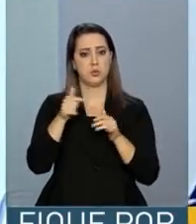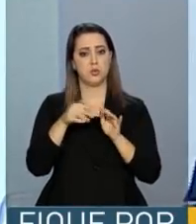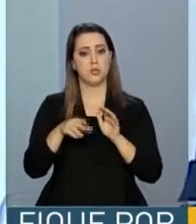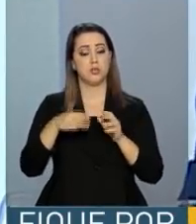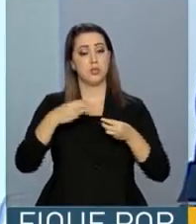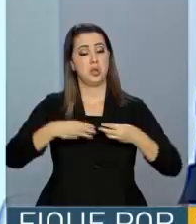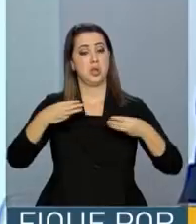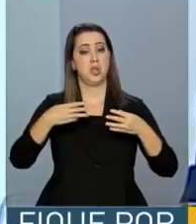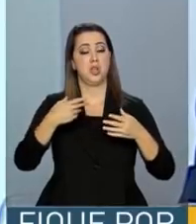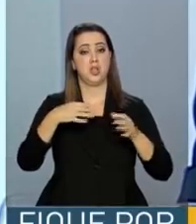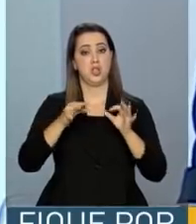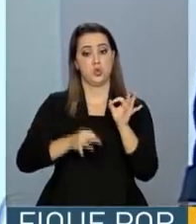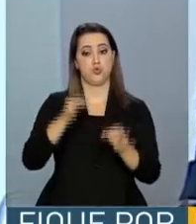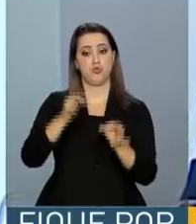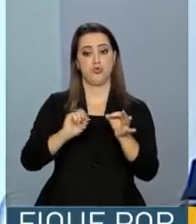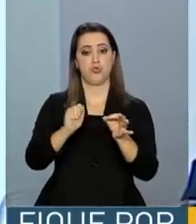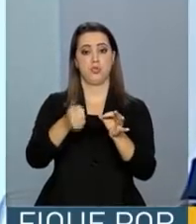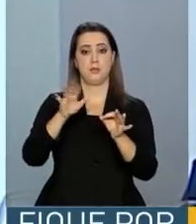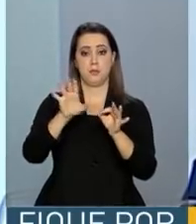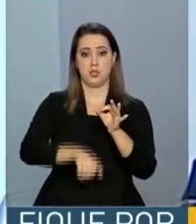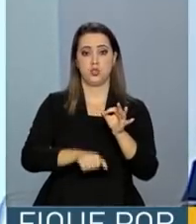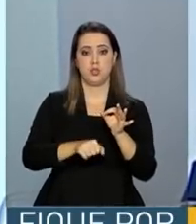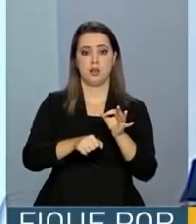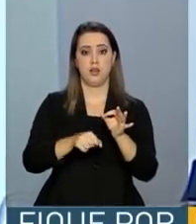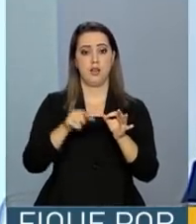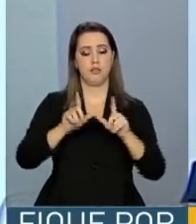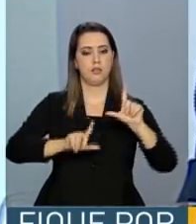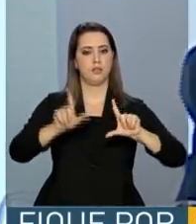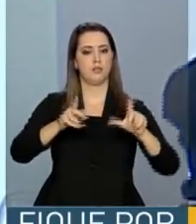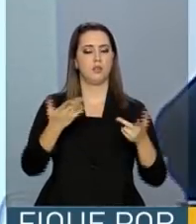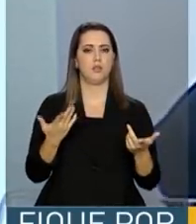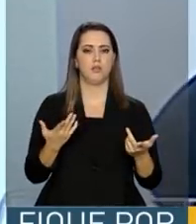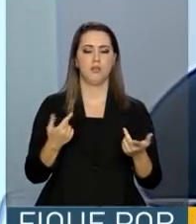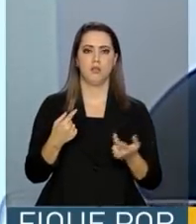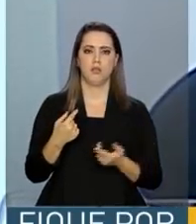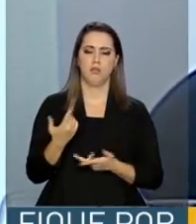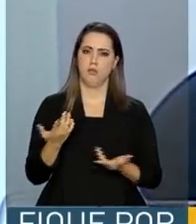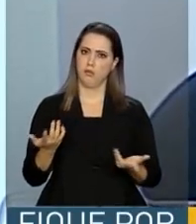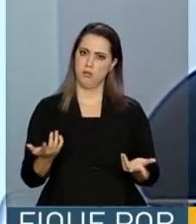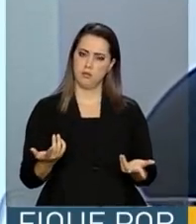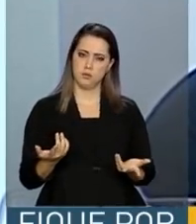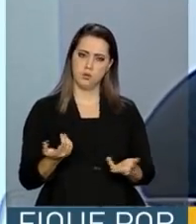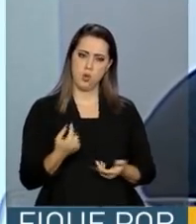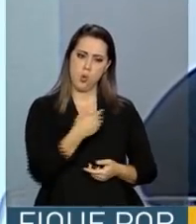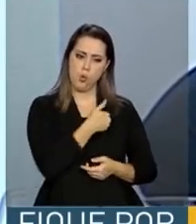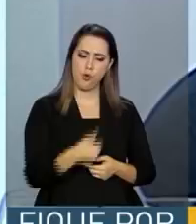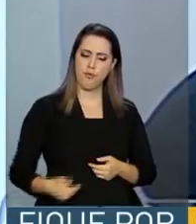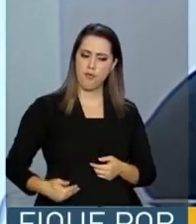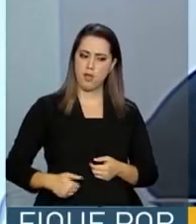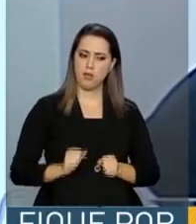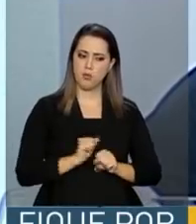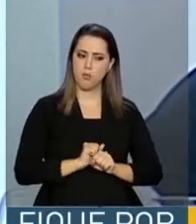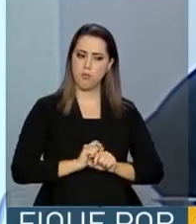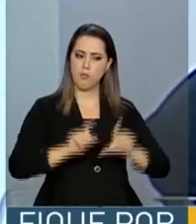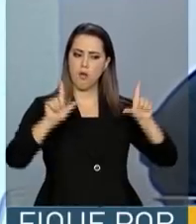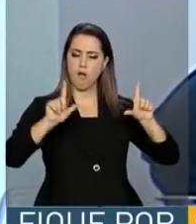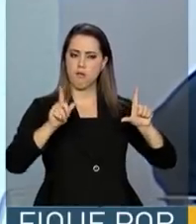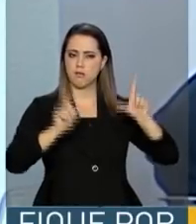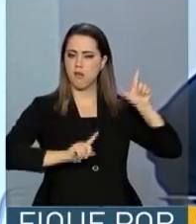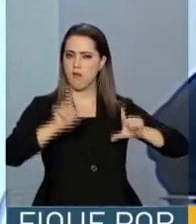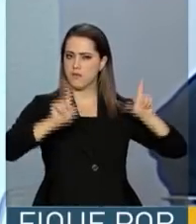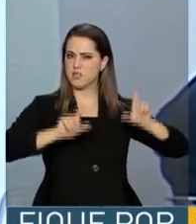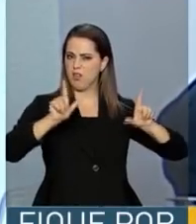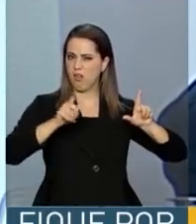que retire esse tema à da televisão quando o governo melo vai